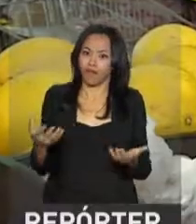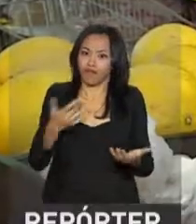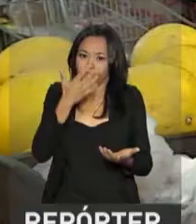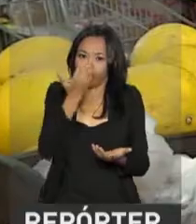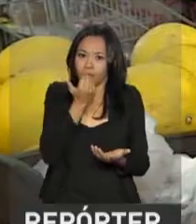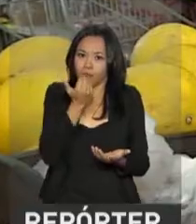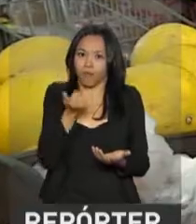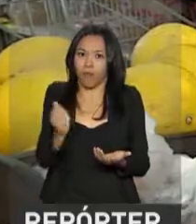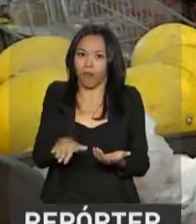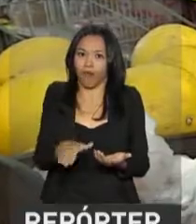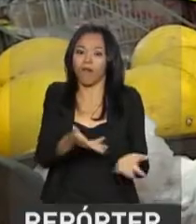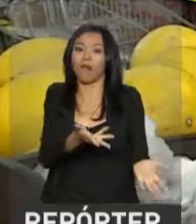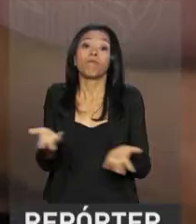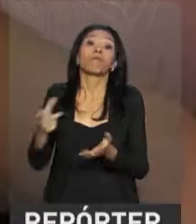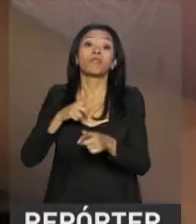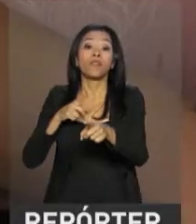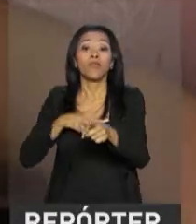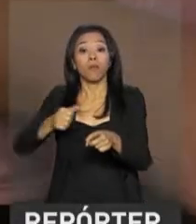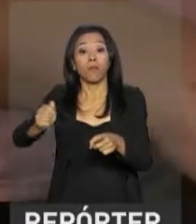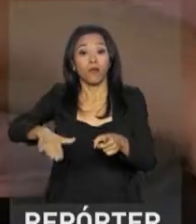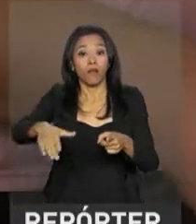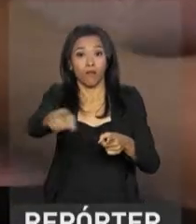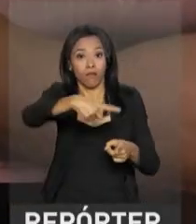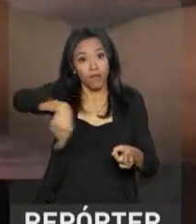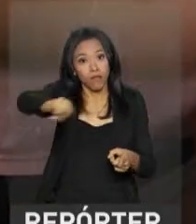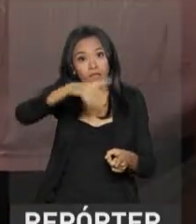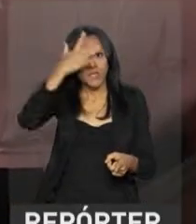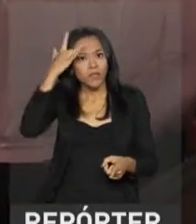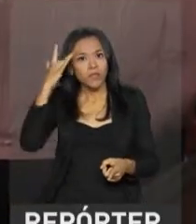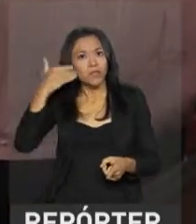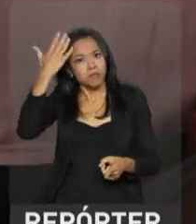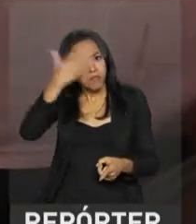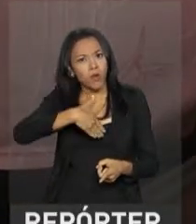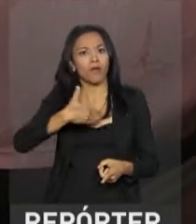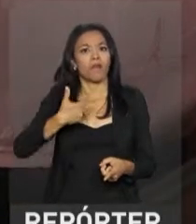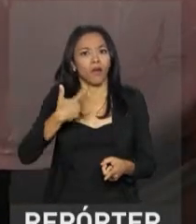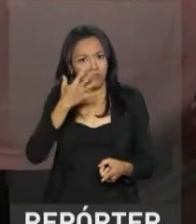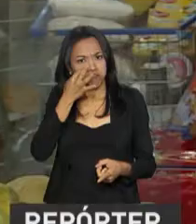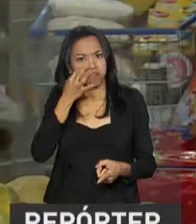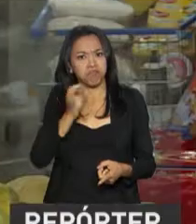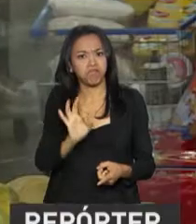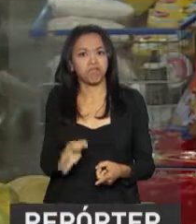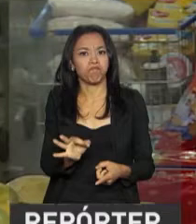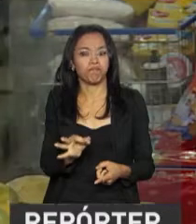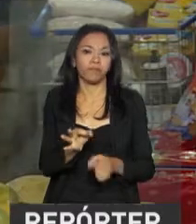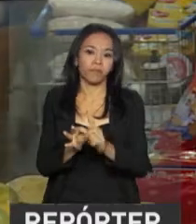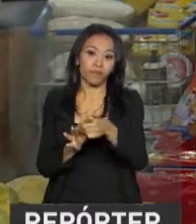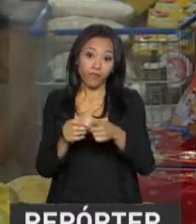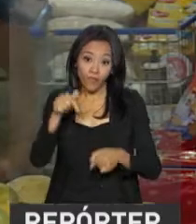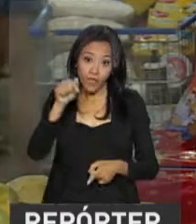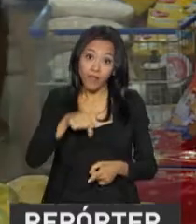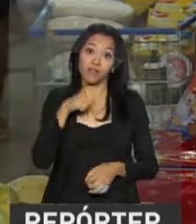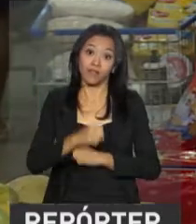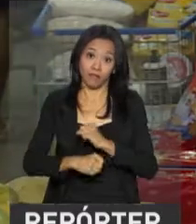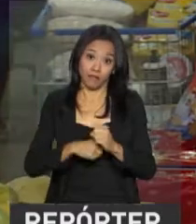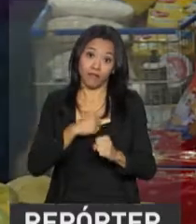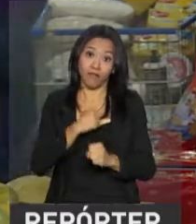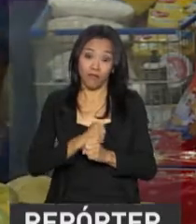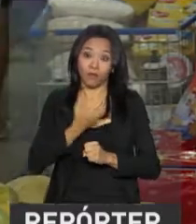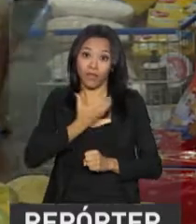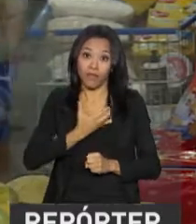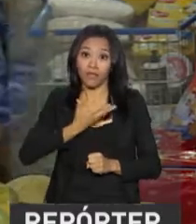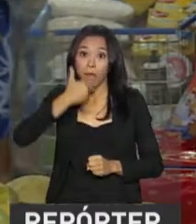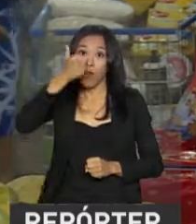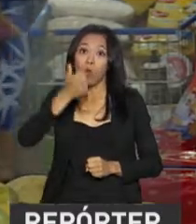números apontam queda nos preços e os consumidores comprovaram isso na prática. O Natal esse ano vai ser melhor, né? Melhor do que